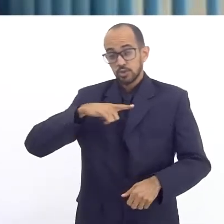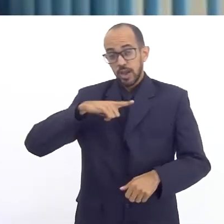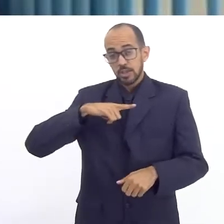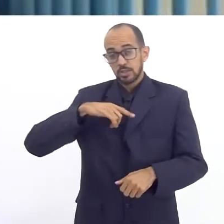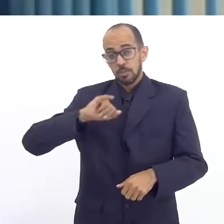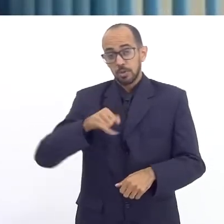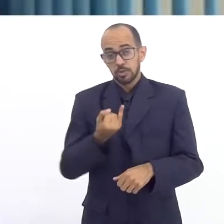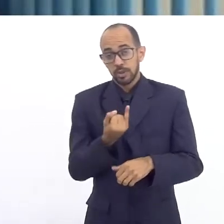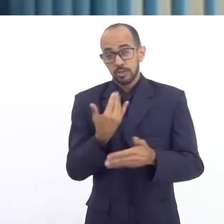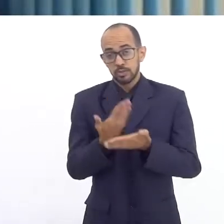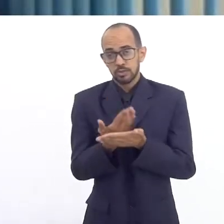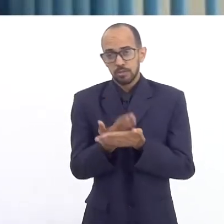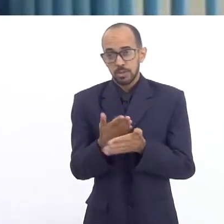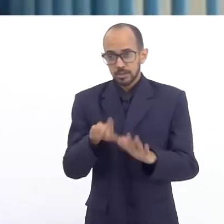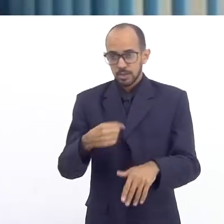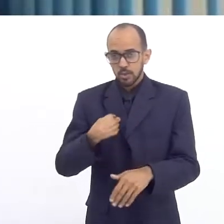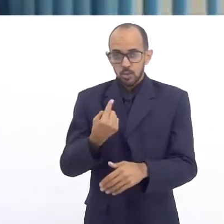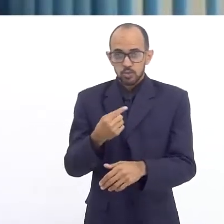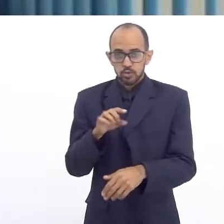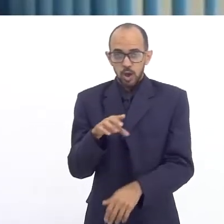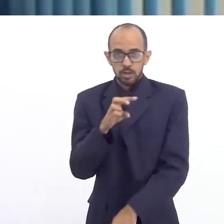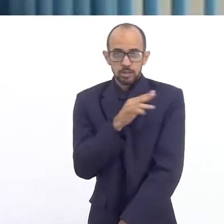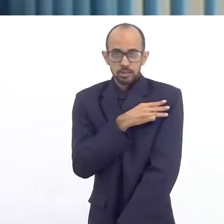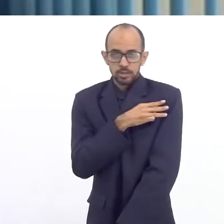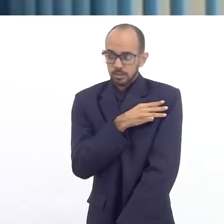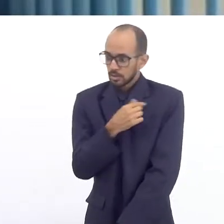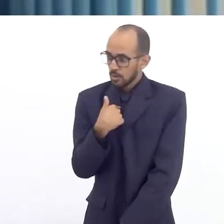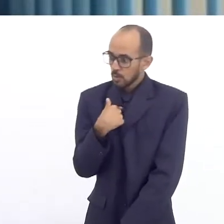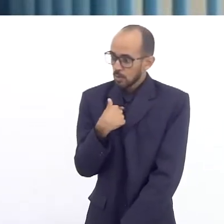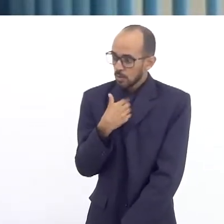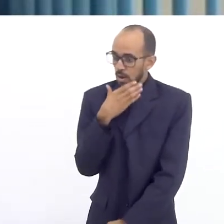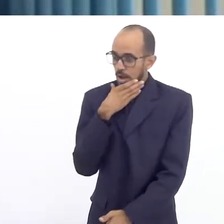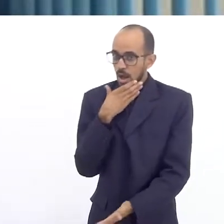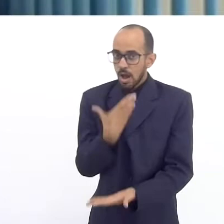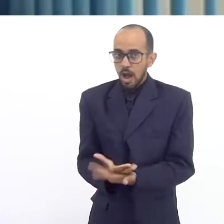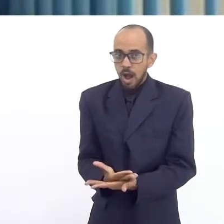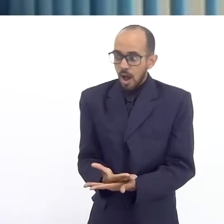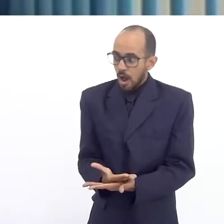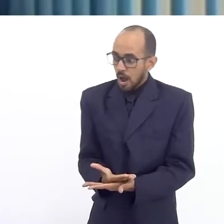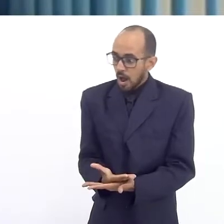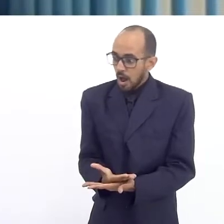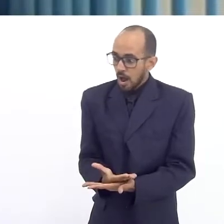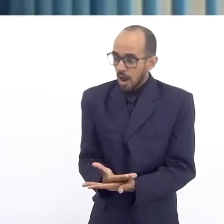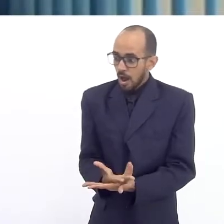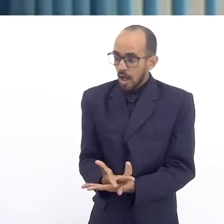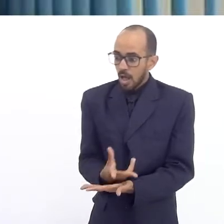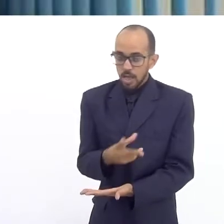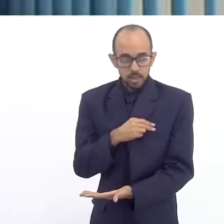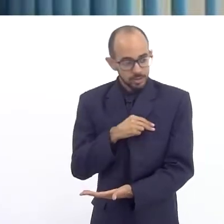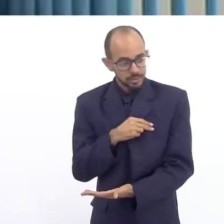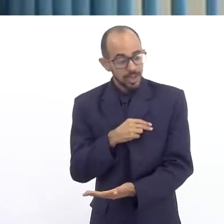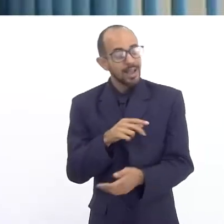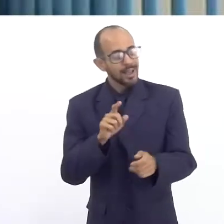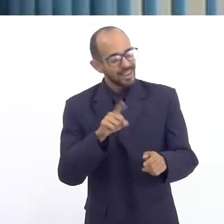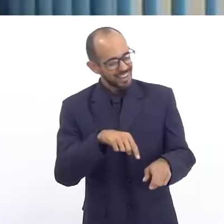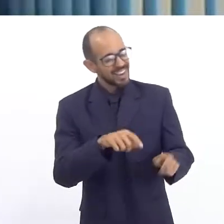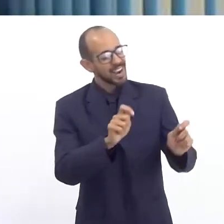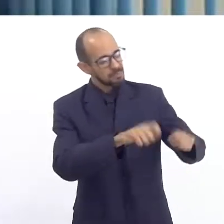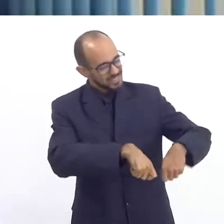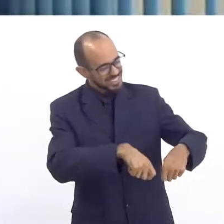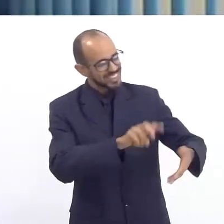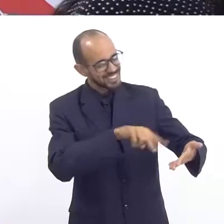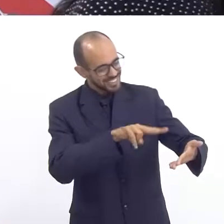tido a oportunidade de estudar mais, mas eu só fiz até a 3ª série, e eu fiquei assim, sabe, meu queixo caiu. O poder da